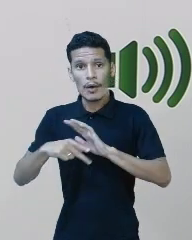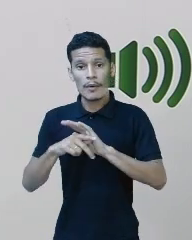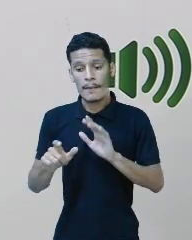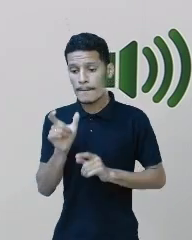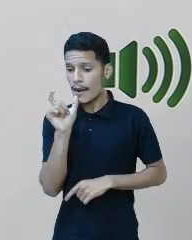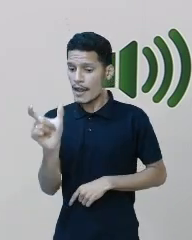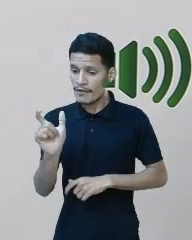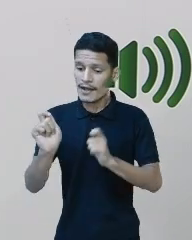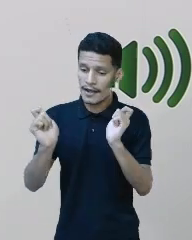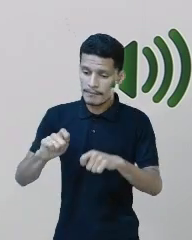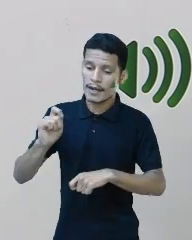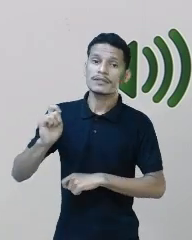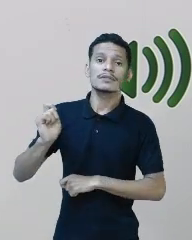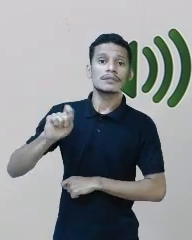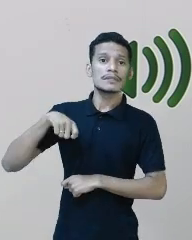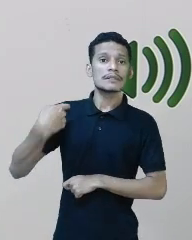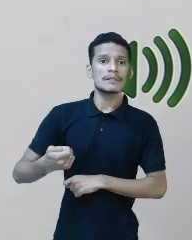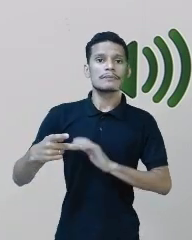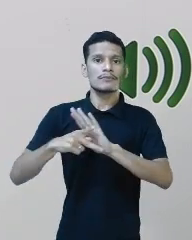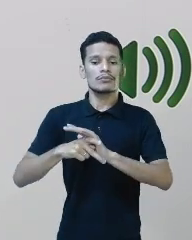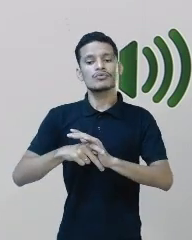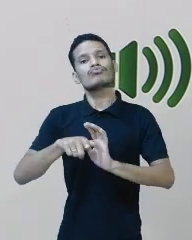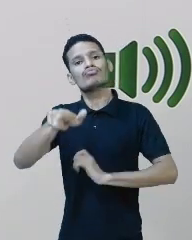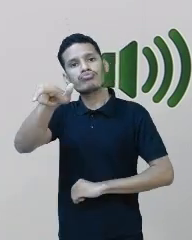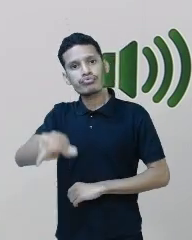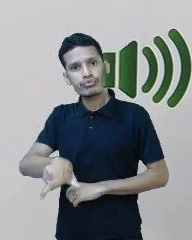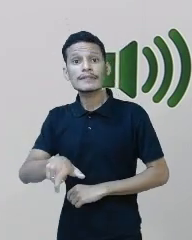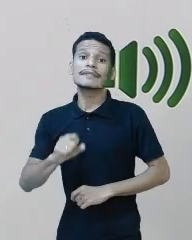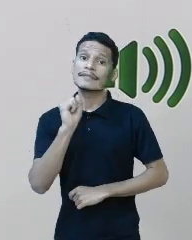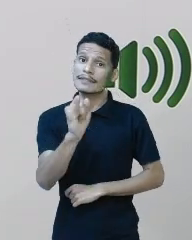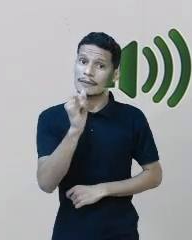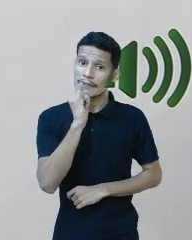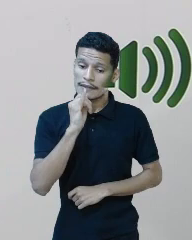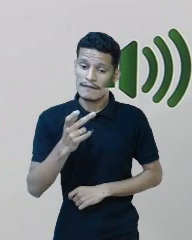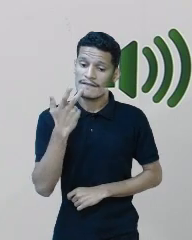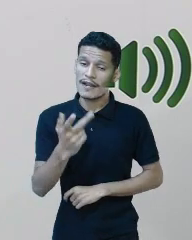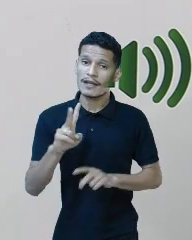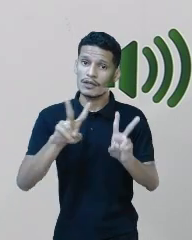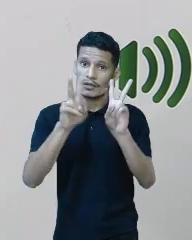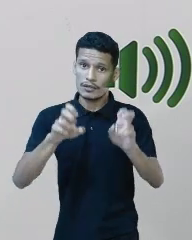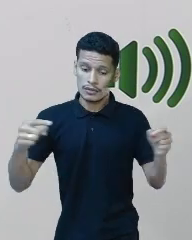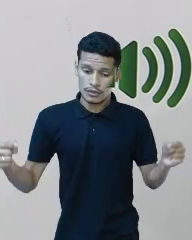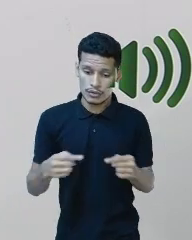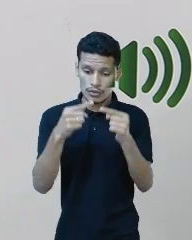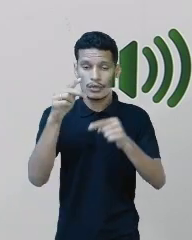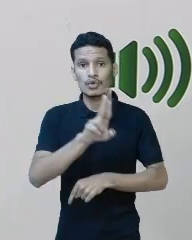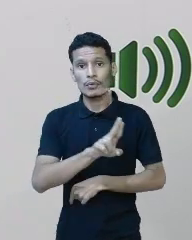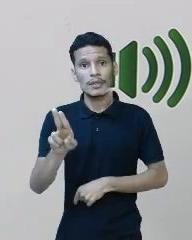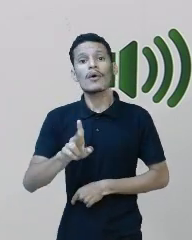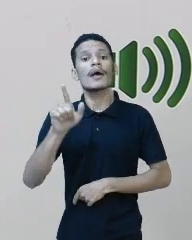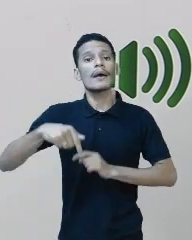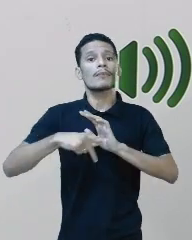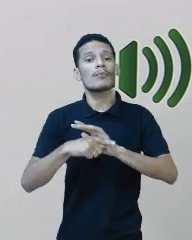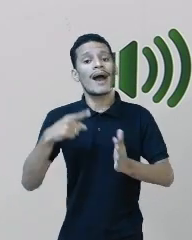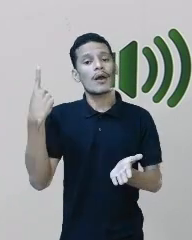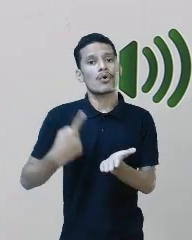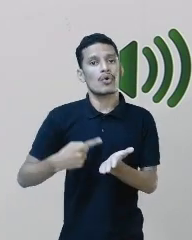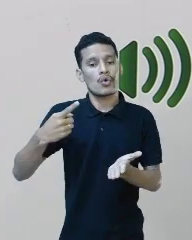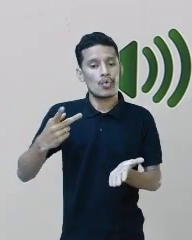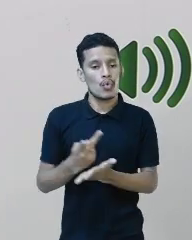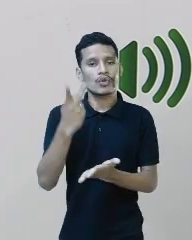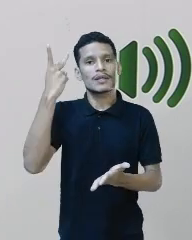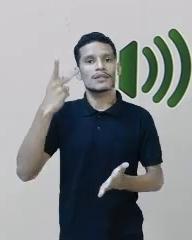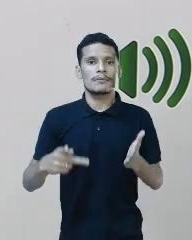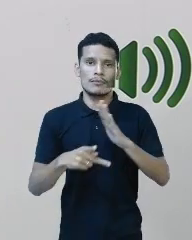nome aos seres. E quando a gente fala em concordância nominal, nós estamos falando em concordância que deve acontecer com